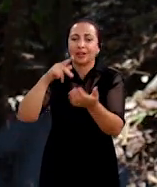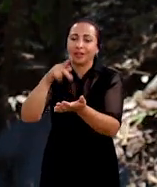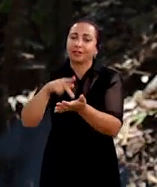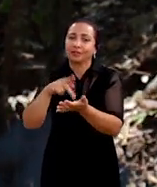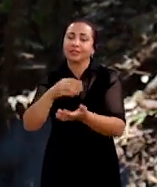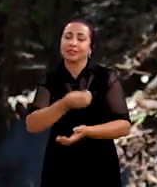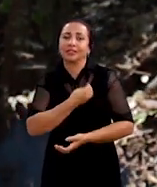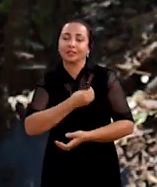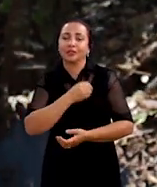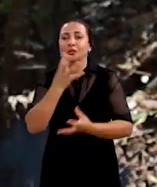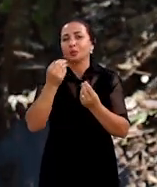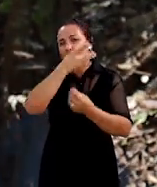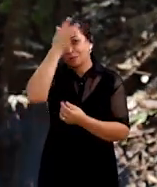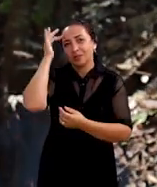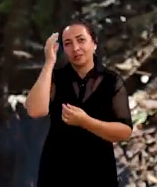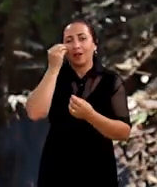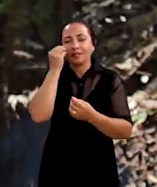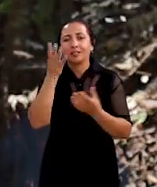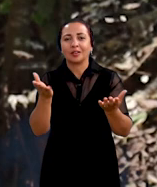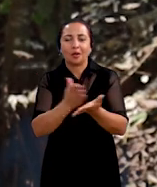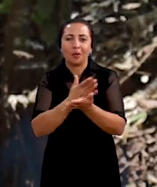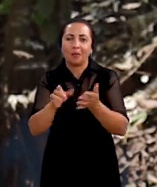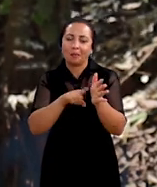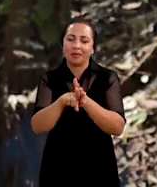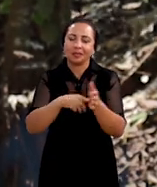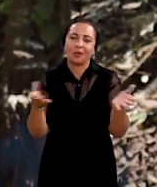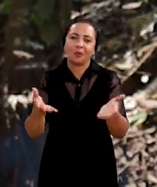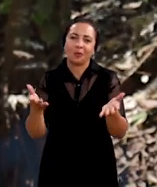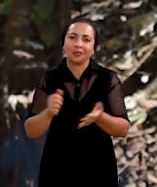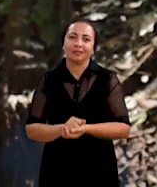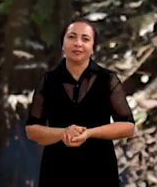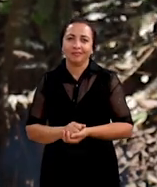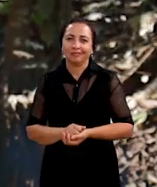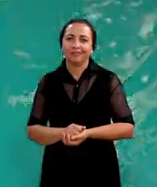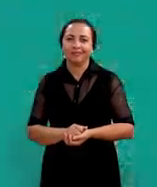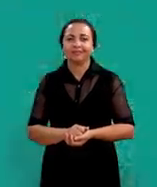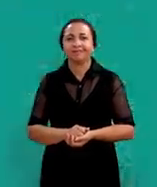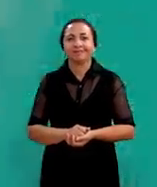a realidade de muita gente. Veja agora as pesquisas que vamos acompanhar hoje.